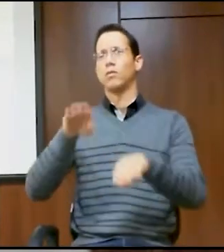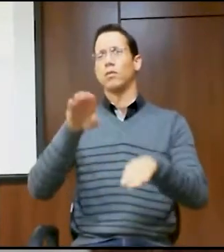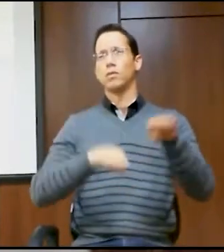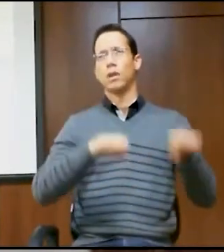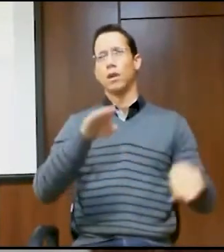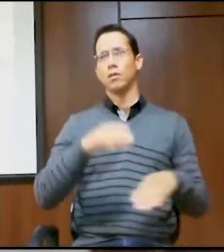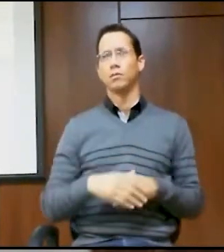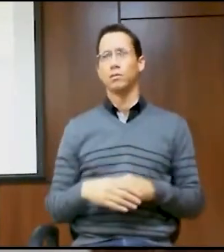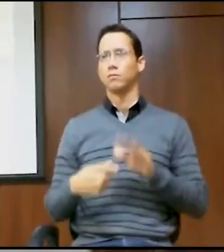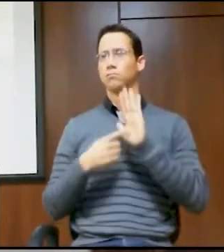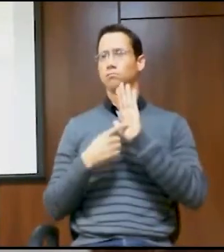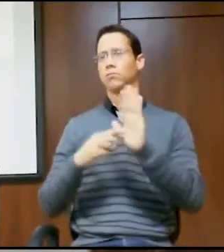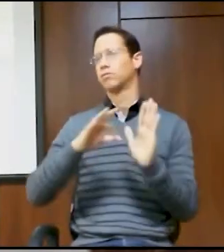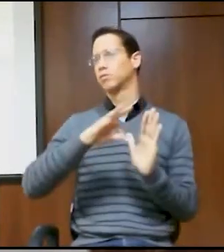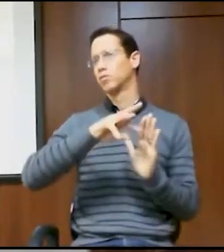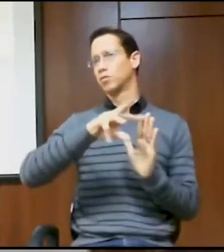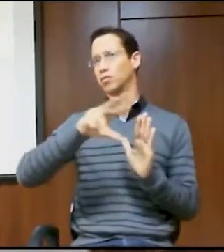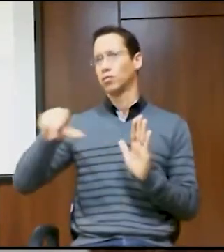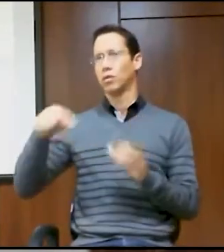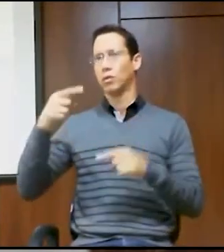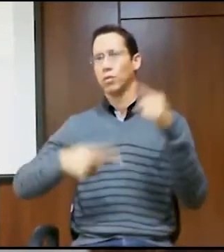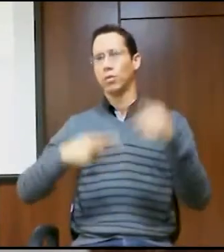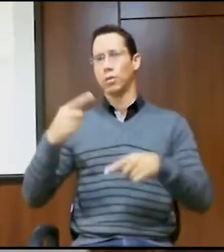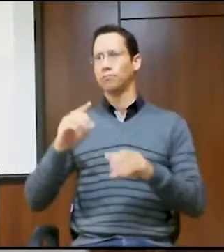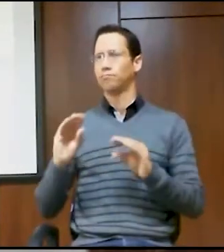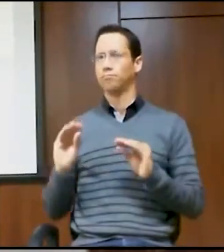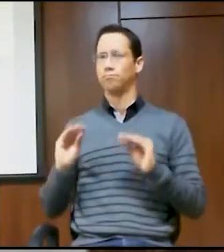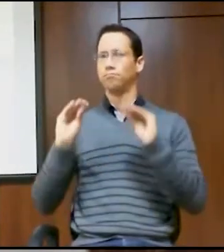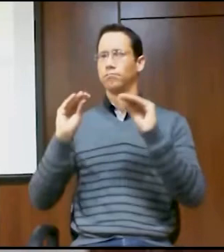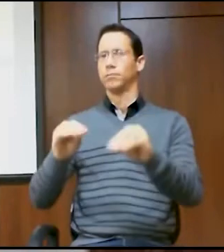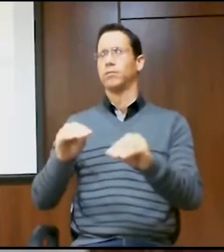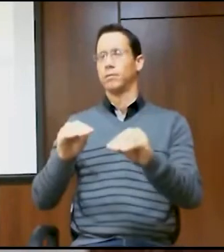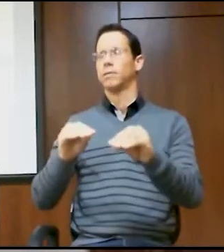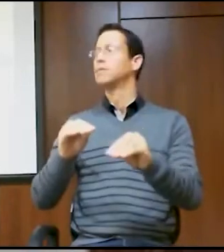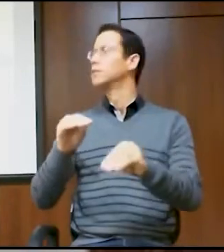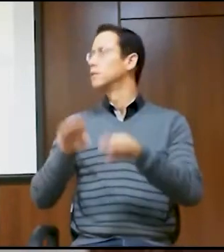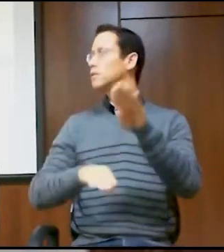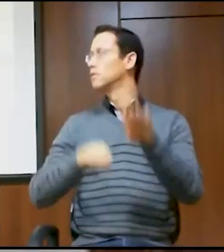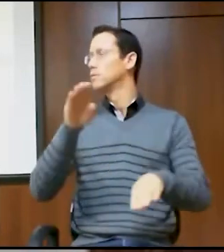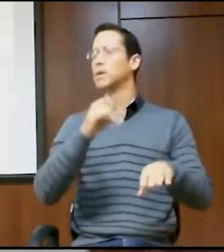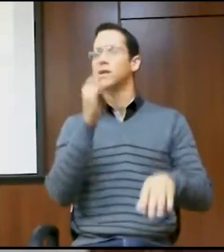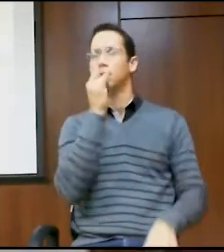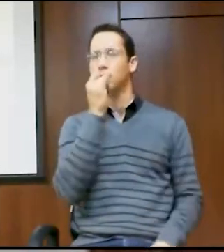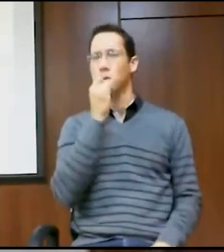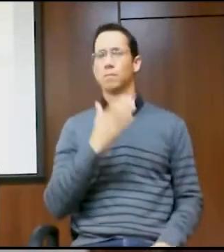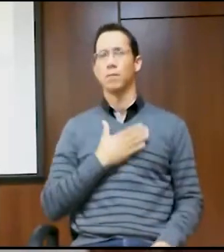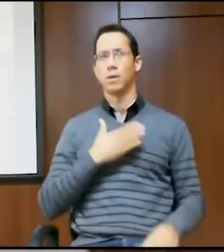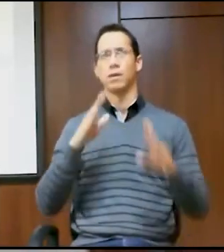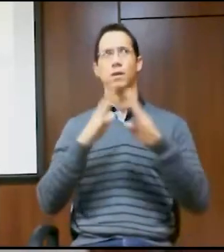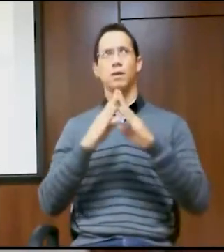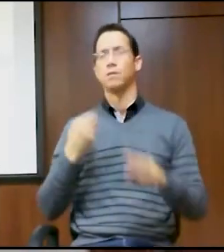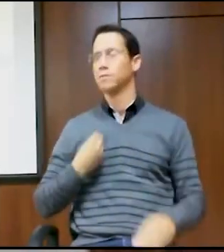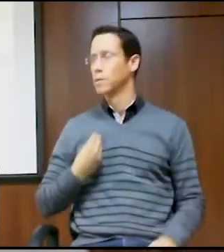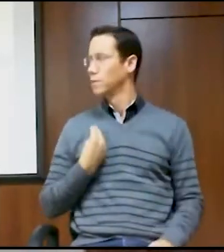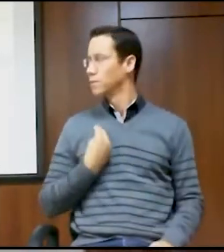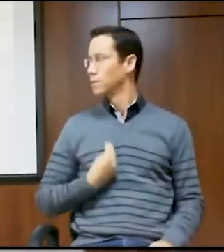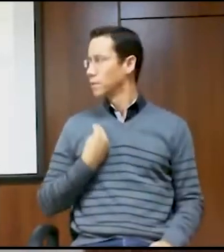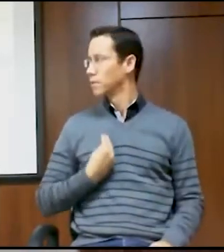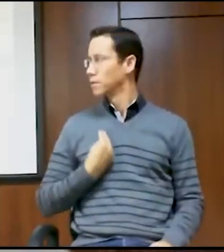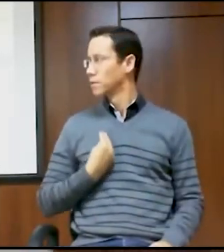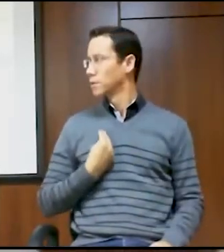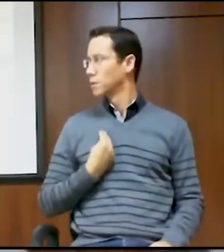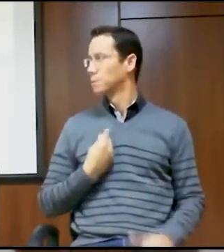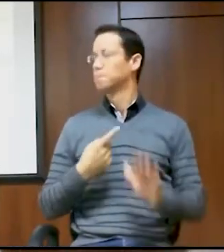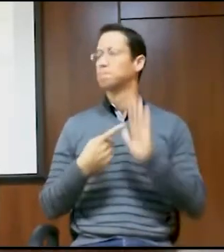as políticas, a implementação das desigualdades. Eles pegam, por exemplo, o caso do Minha Casa Minha Vida, para mostrar como